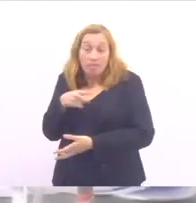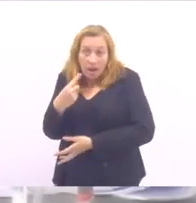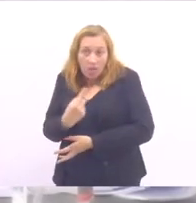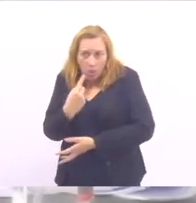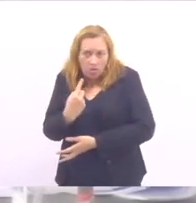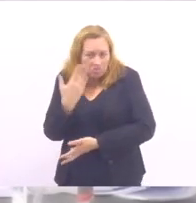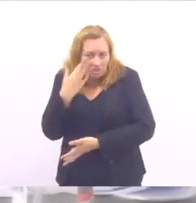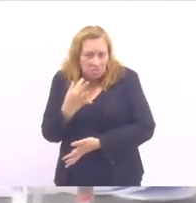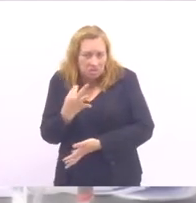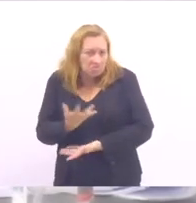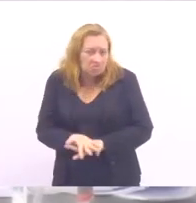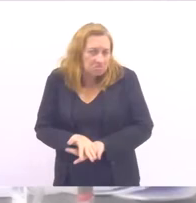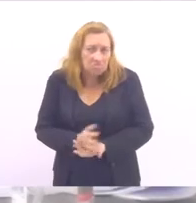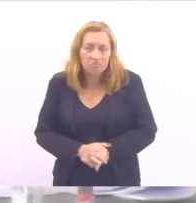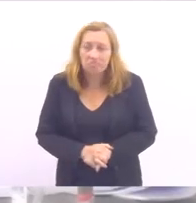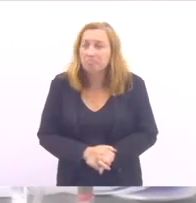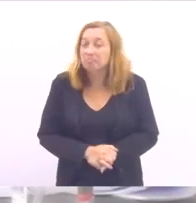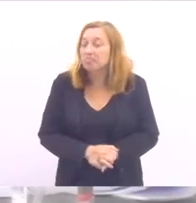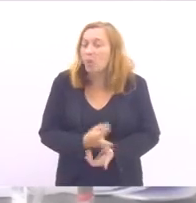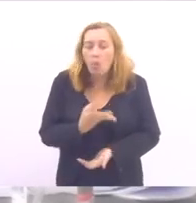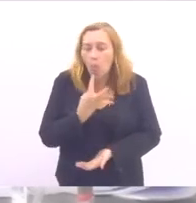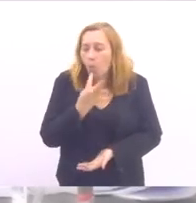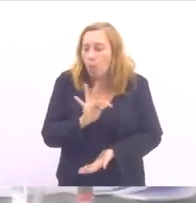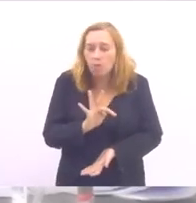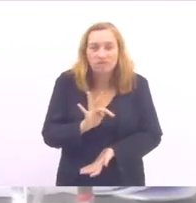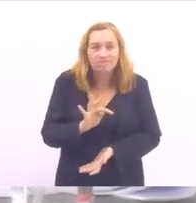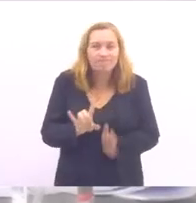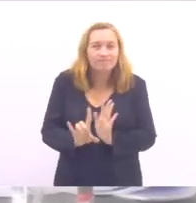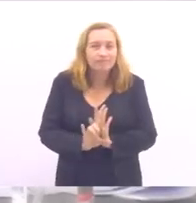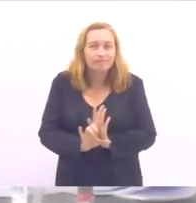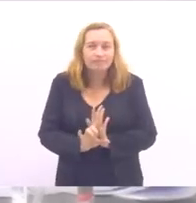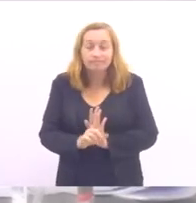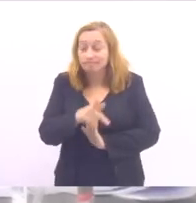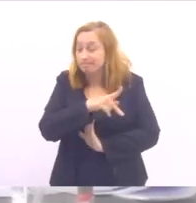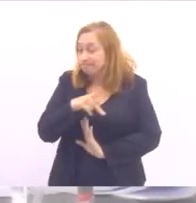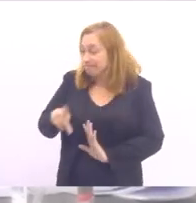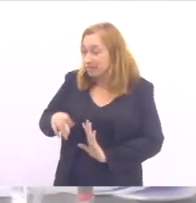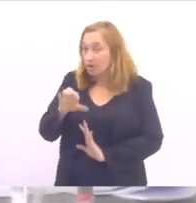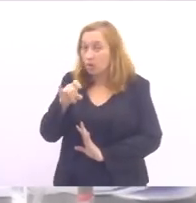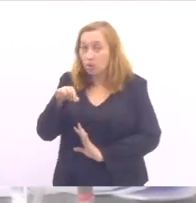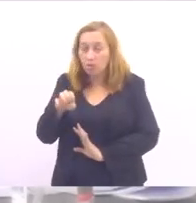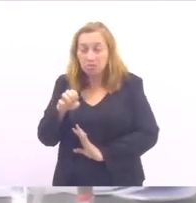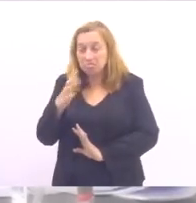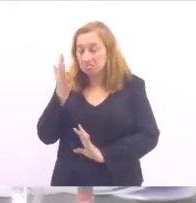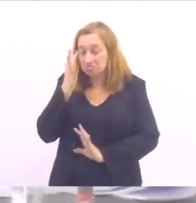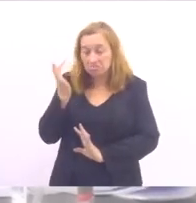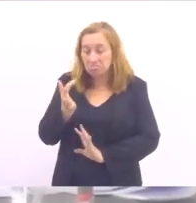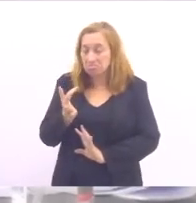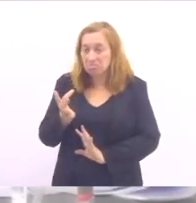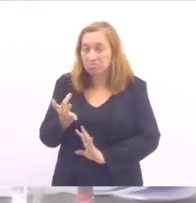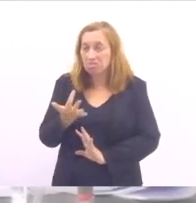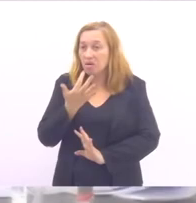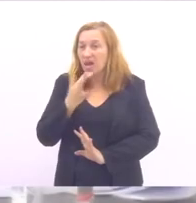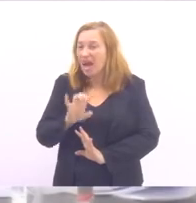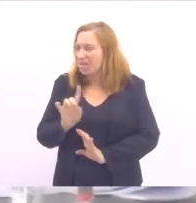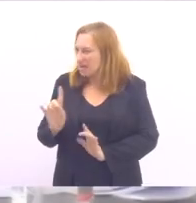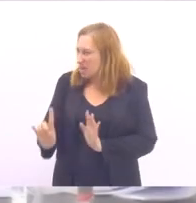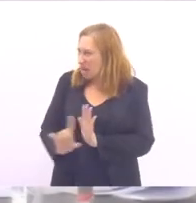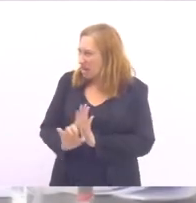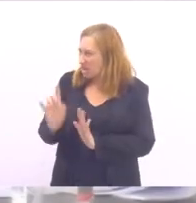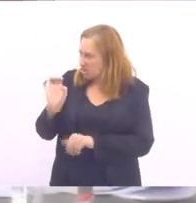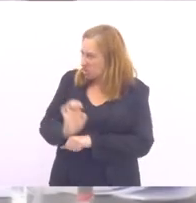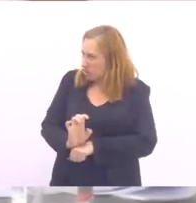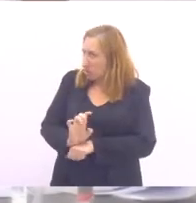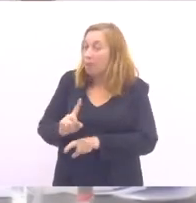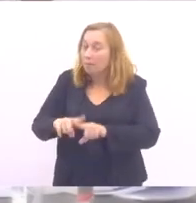saber. Não conheciam a lei. O presidente da Conlurb e o secretário. Eles disseram, mas isso é uma lei estadual. Sim, uma lei